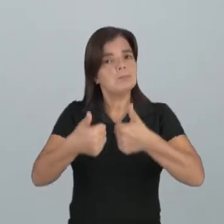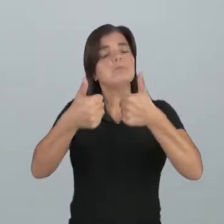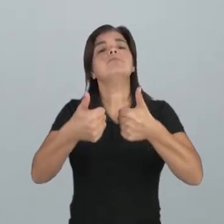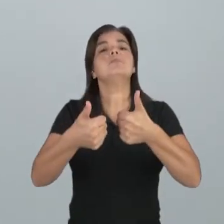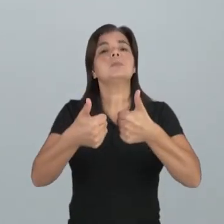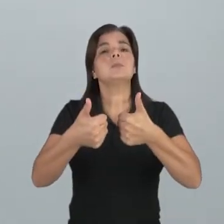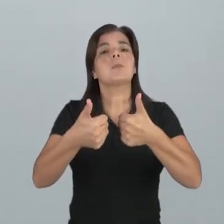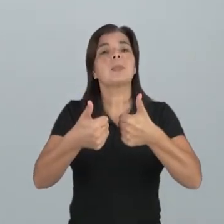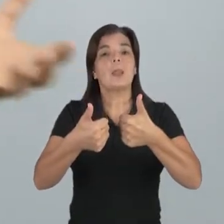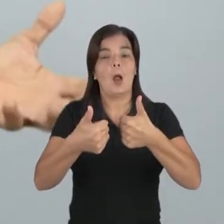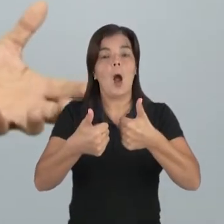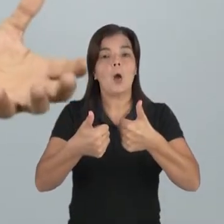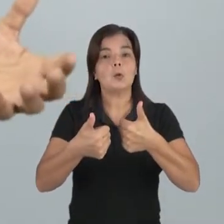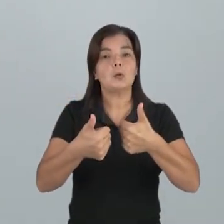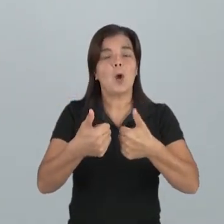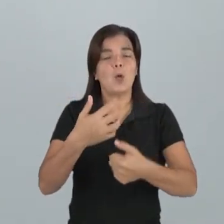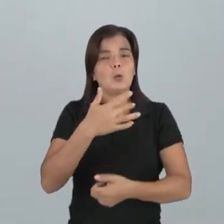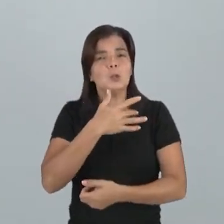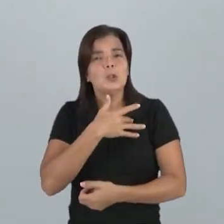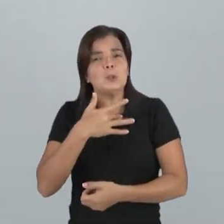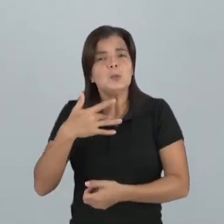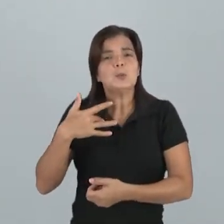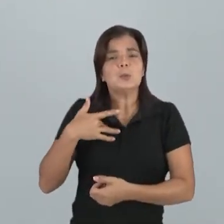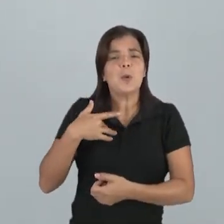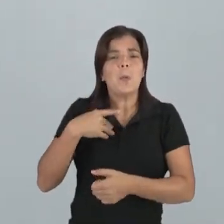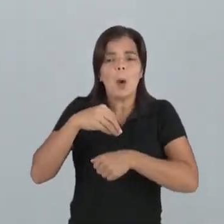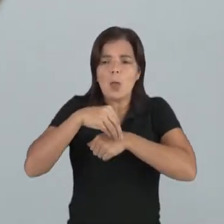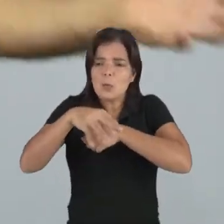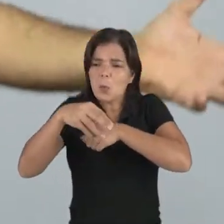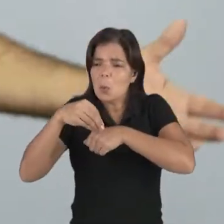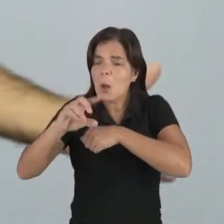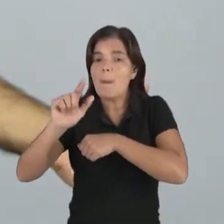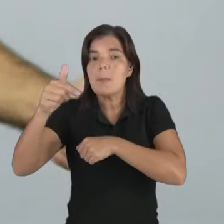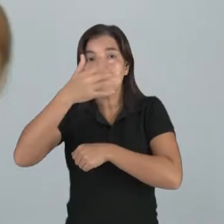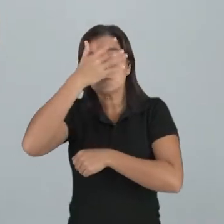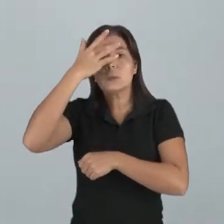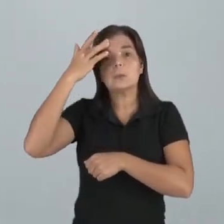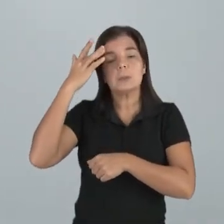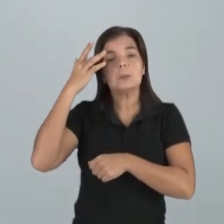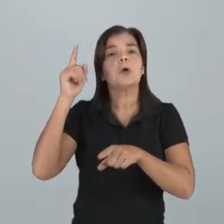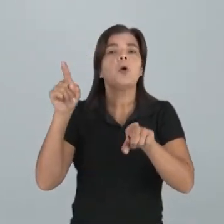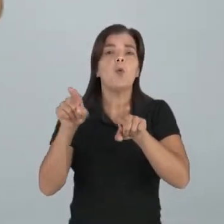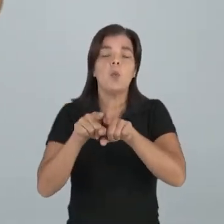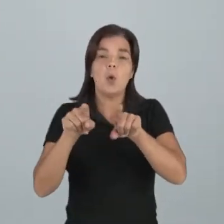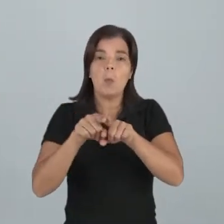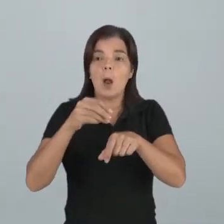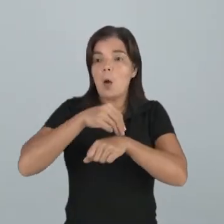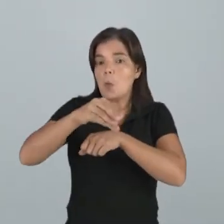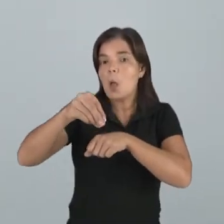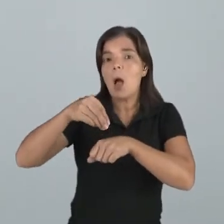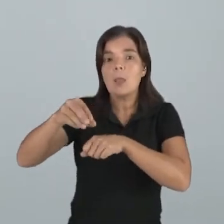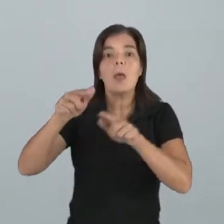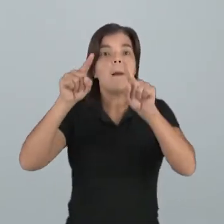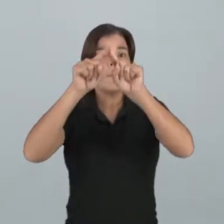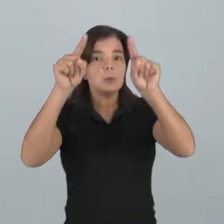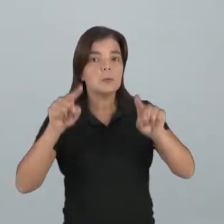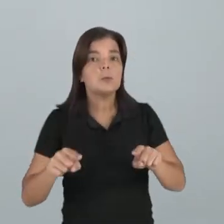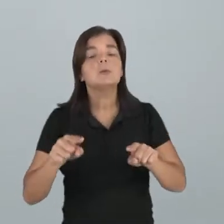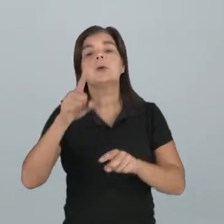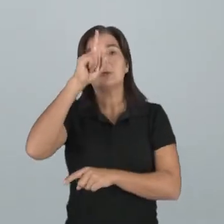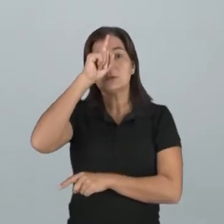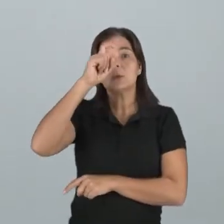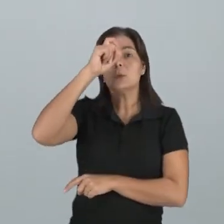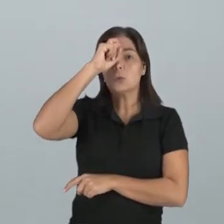em relação ao seu estado de saúde, que pode transmitir isso para as outras pessoas, pode transmitir isso até para os funcionários do